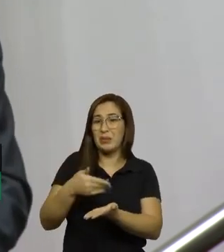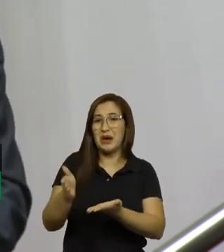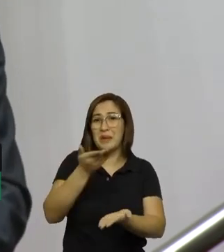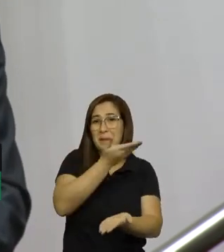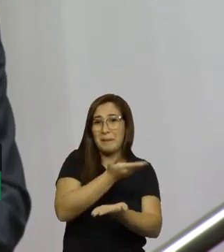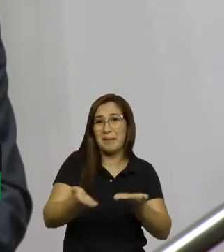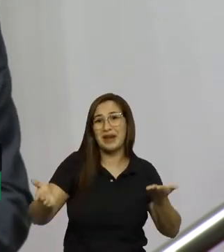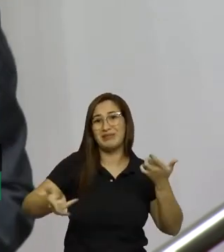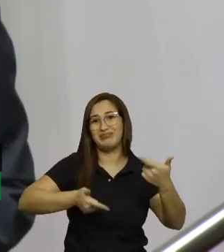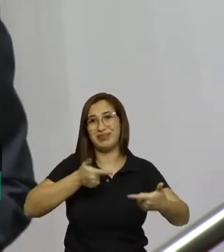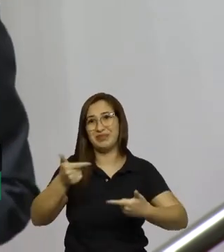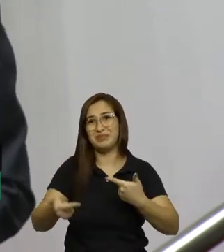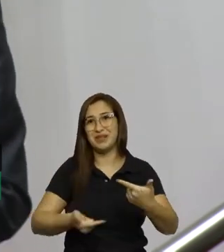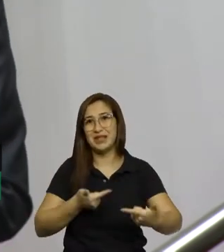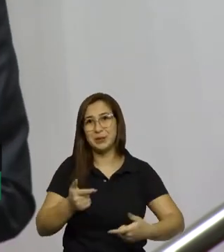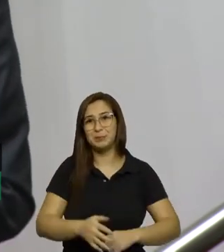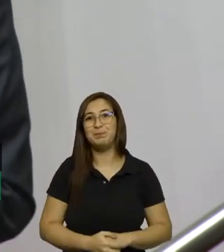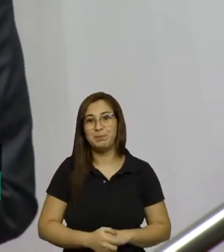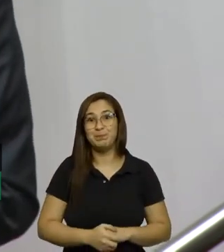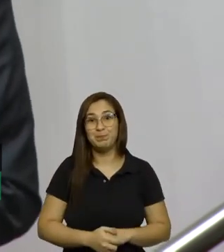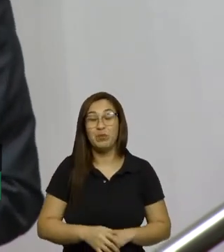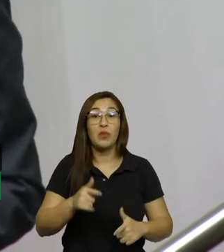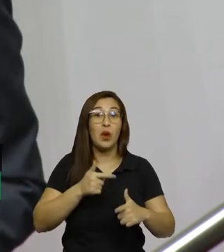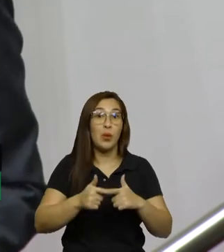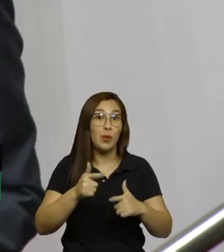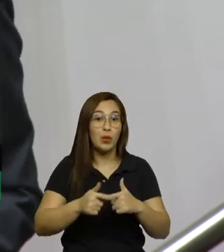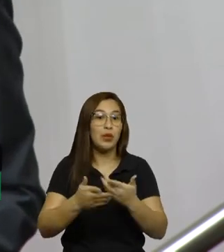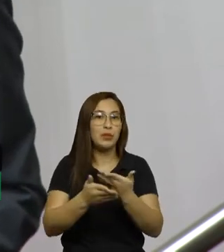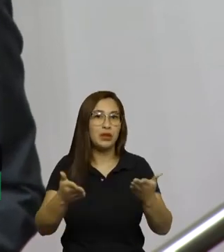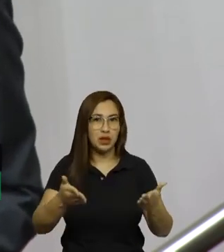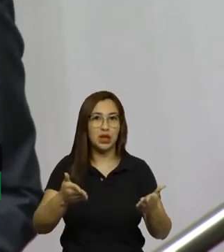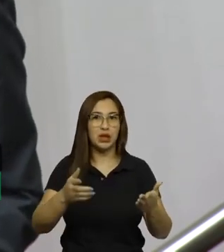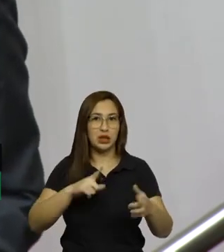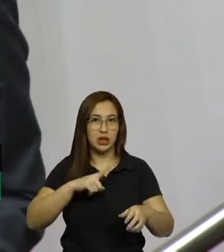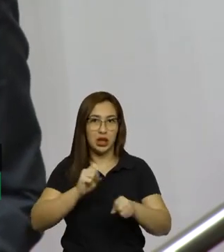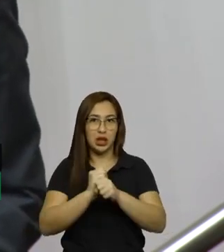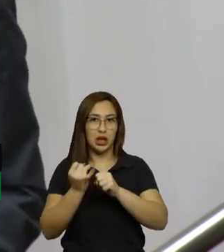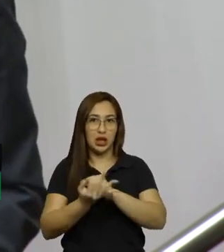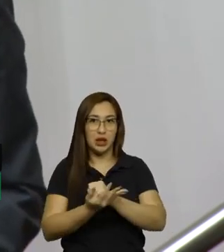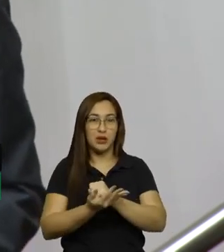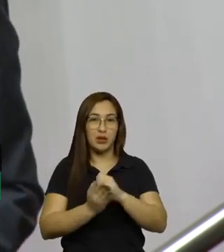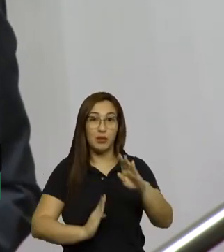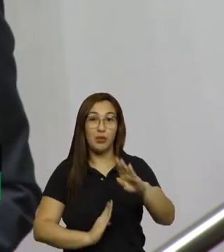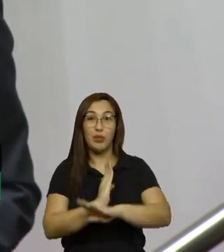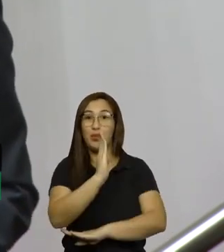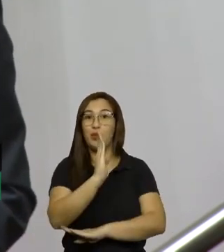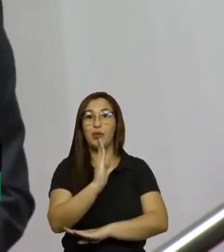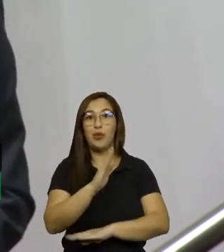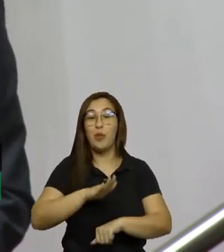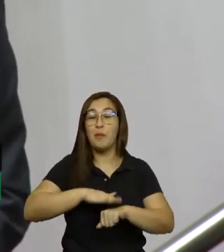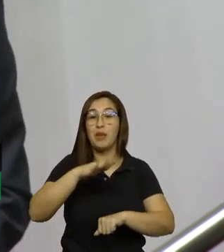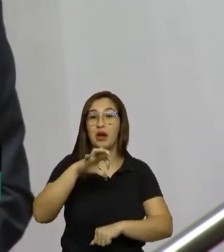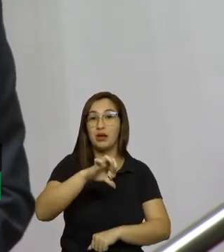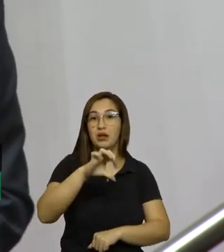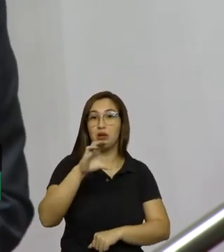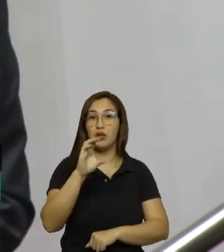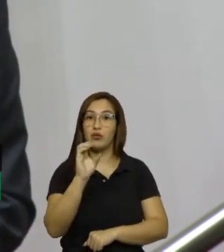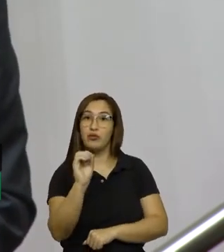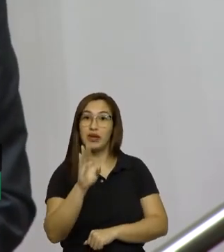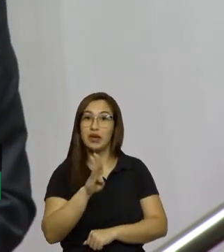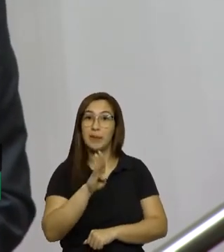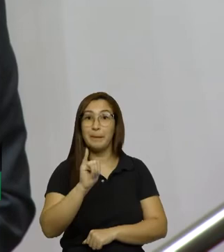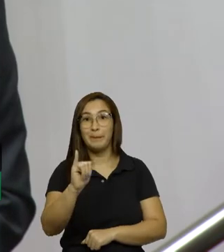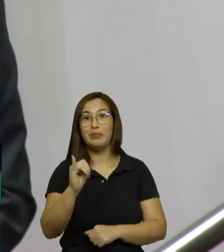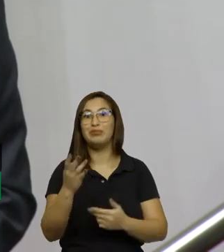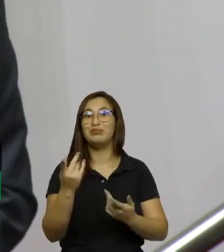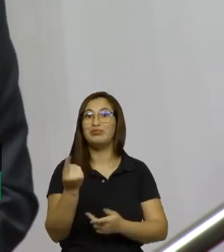associação acredita que o prejuízo no setor provocado pela pandemia, ela ultrapassou os mais de 90 bilhões de reais